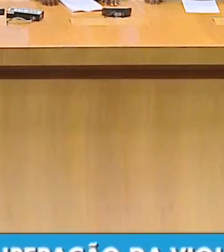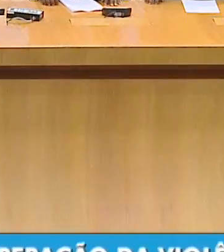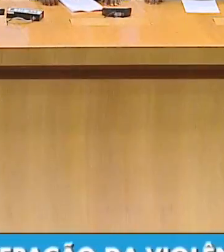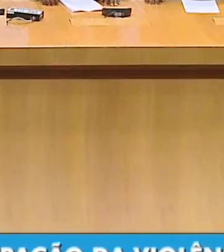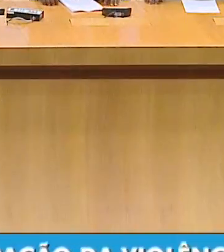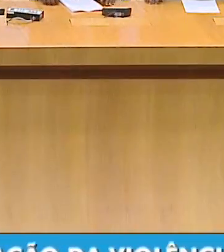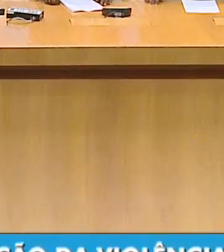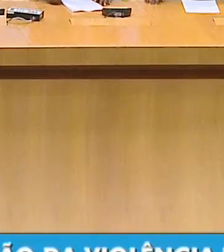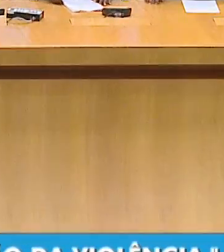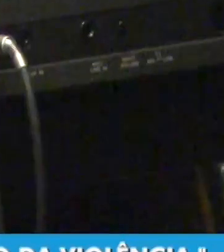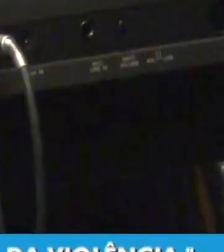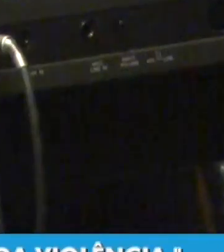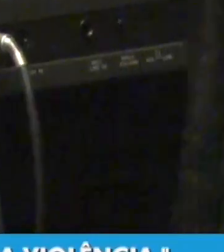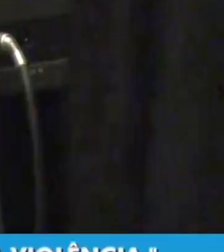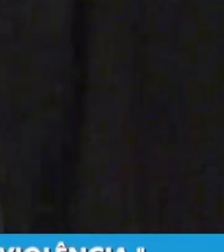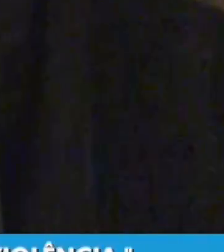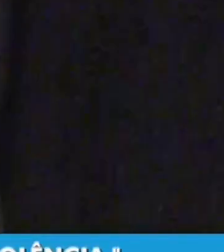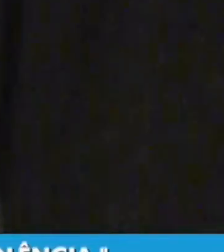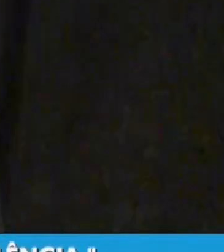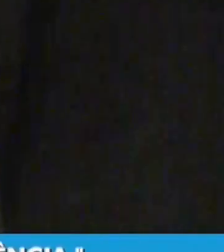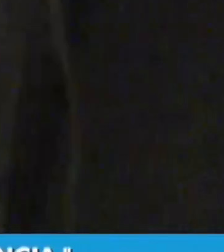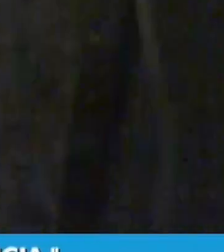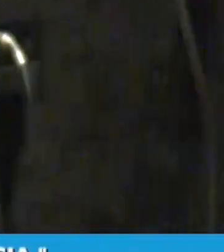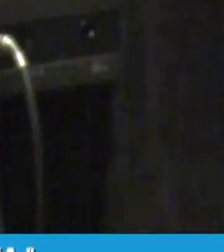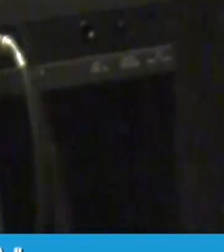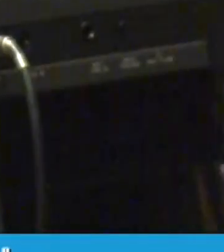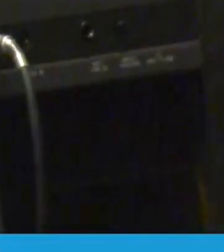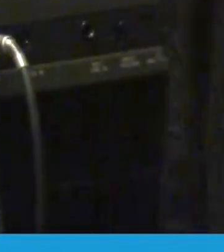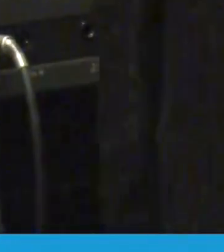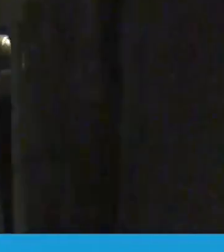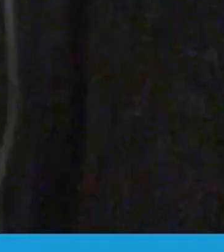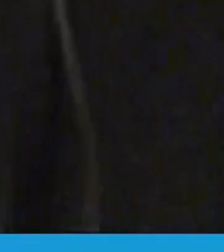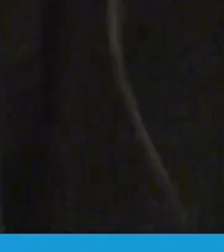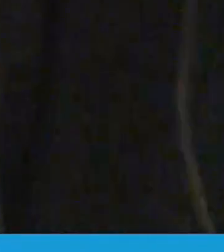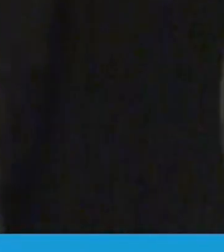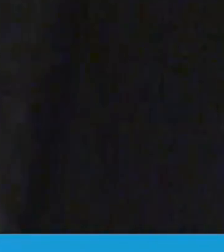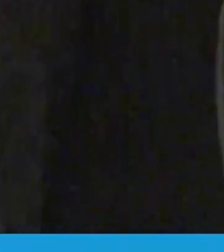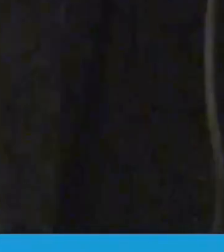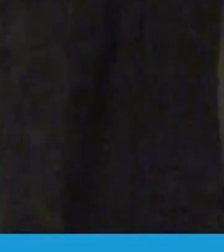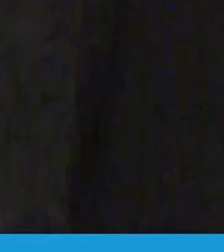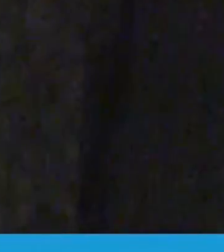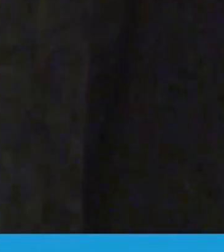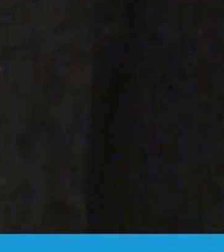Bom dia a todos. Com muita alegria, vamos entoar o hino da CF.